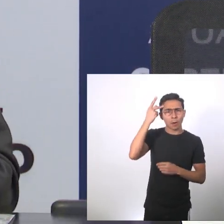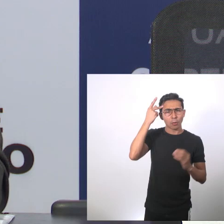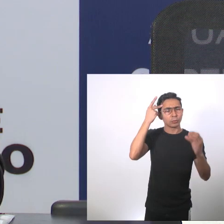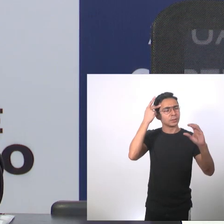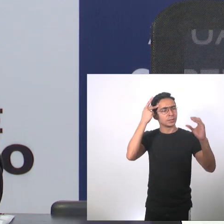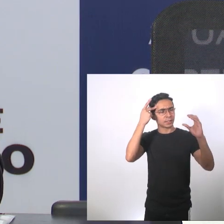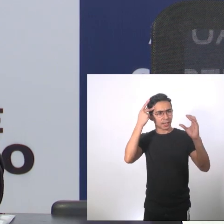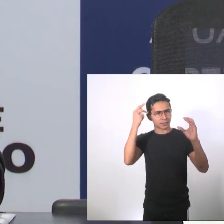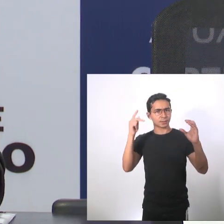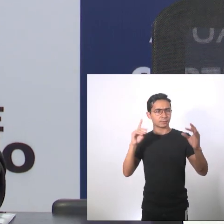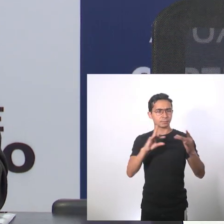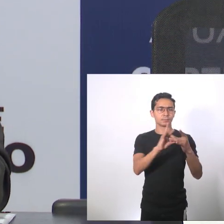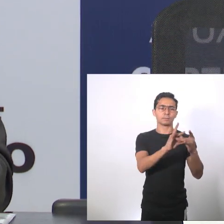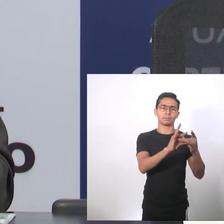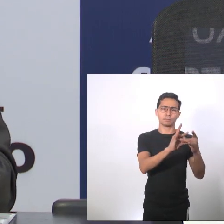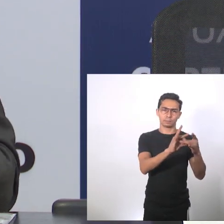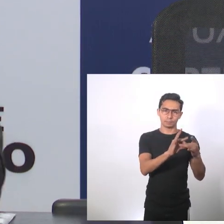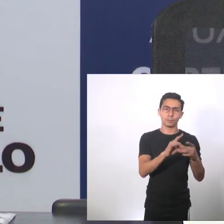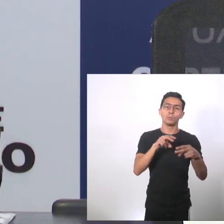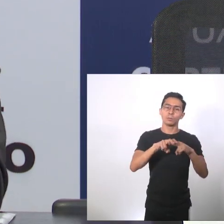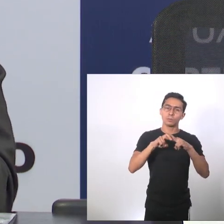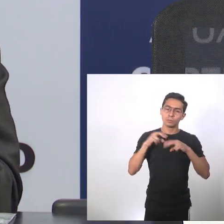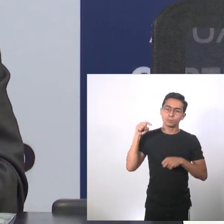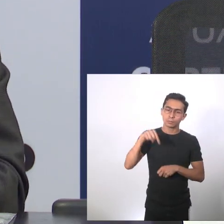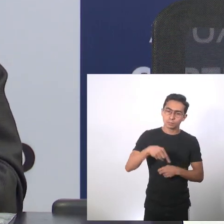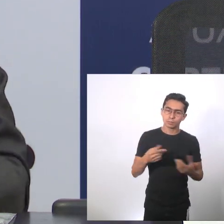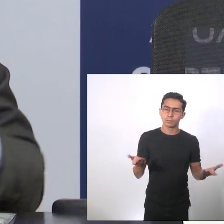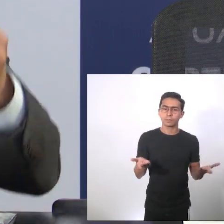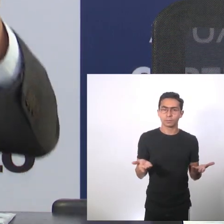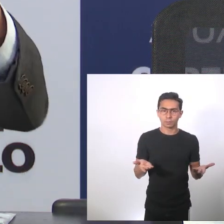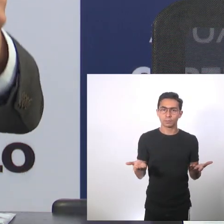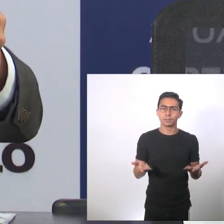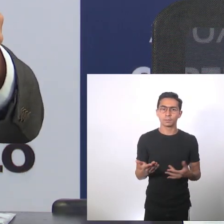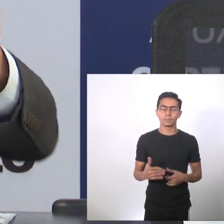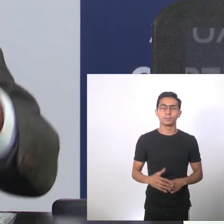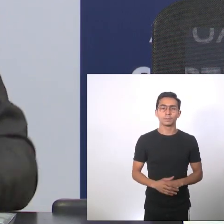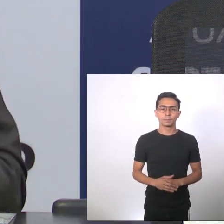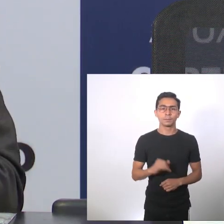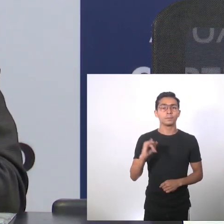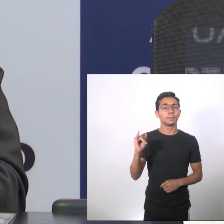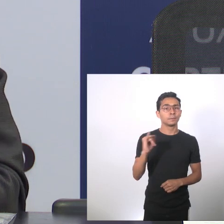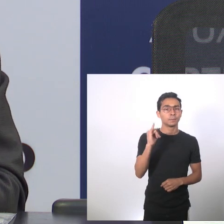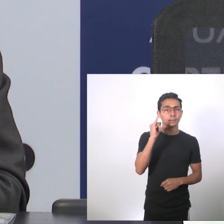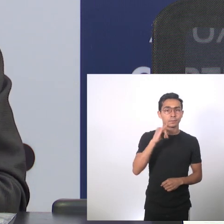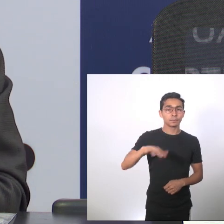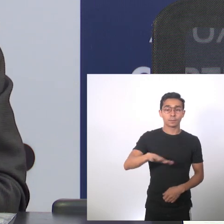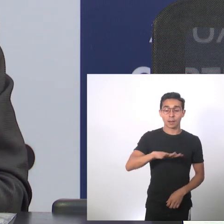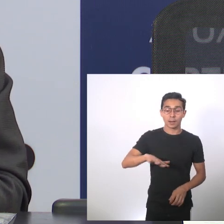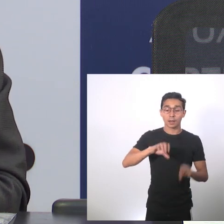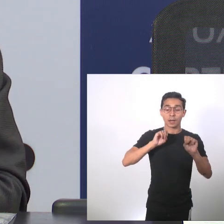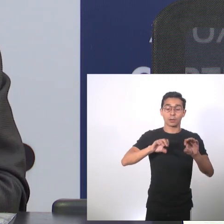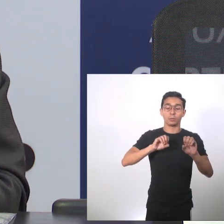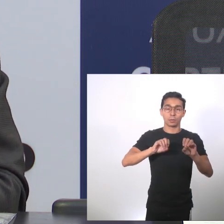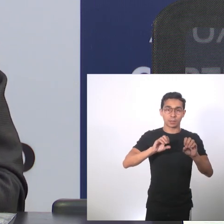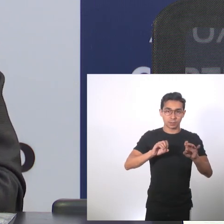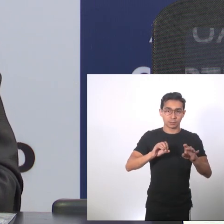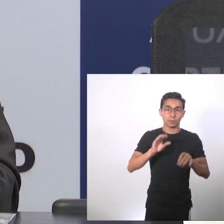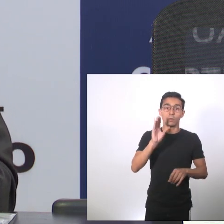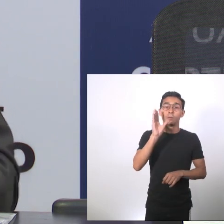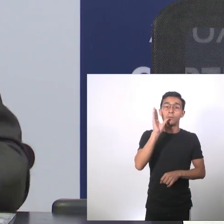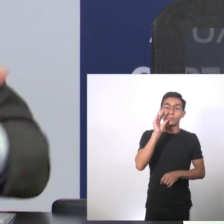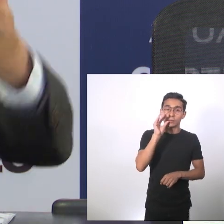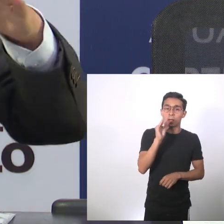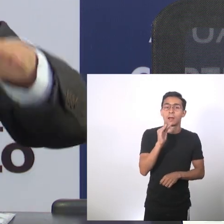fazemos neste momento. É muito importante que os profissionais da educação que estão ouvindo essa live